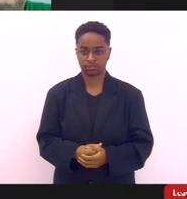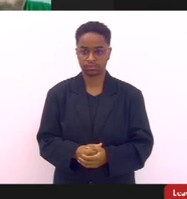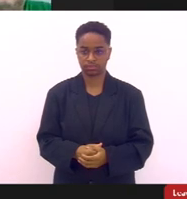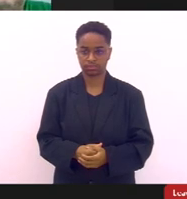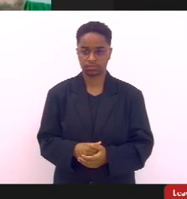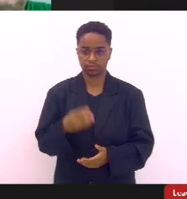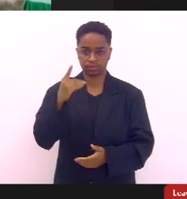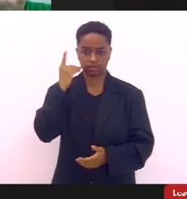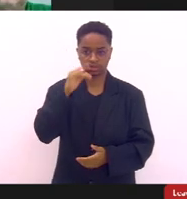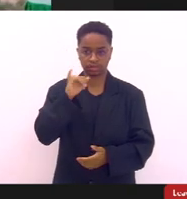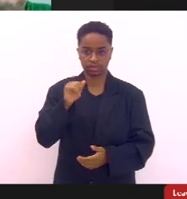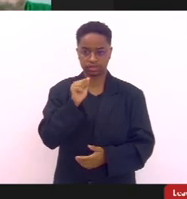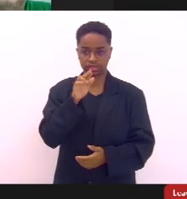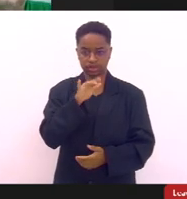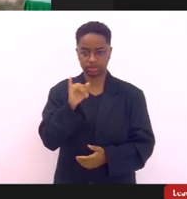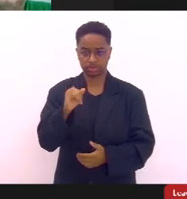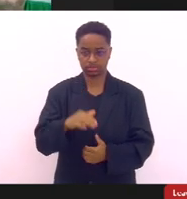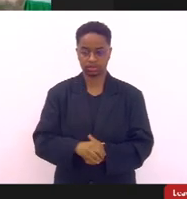Deputado Jair.